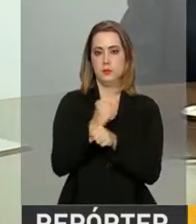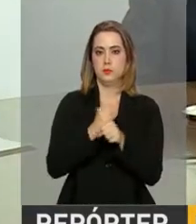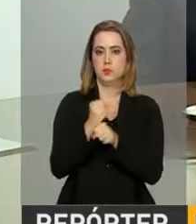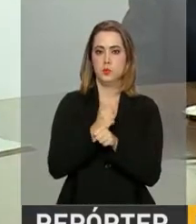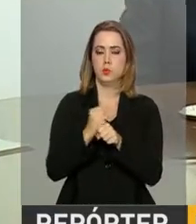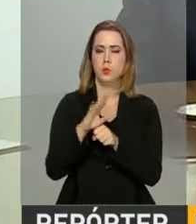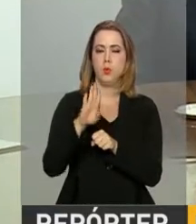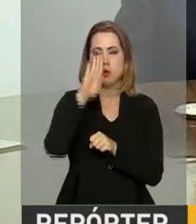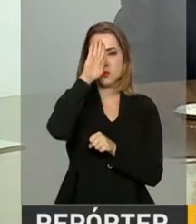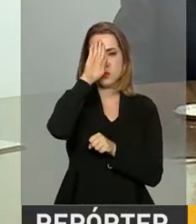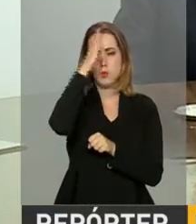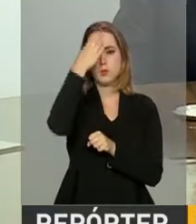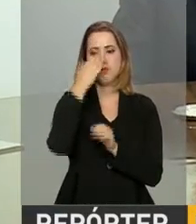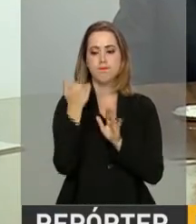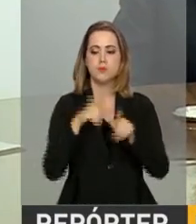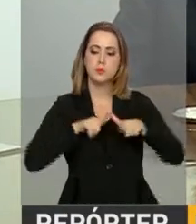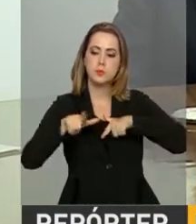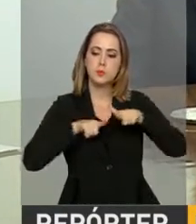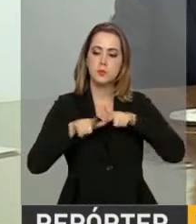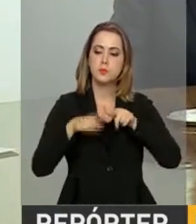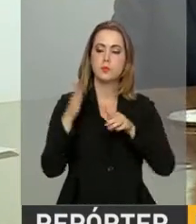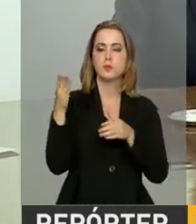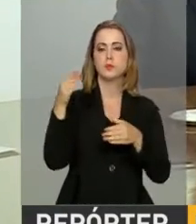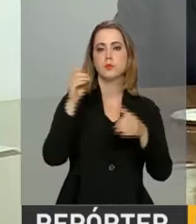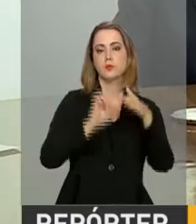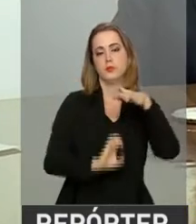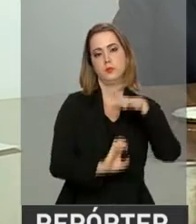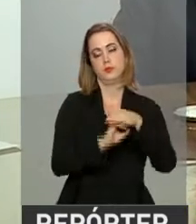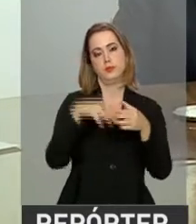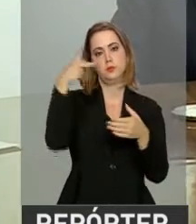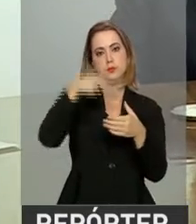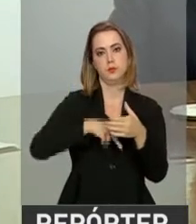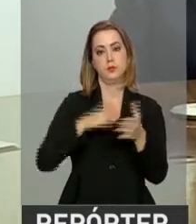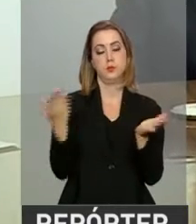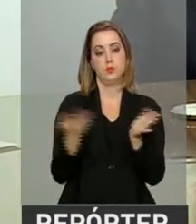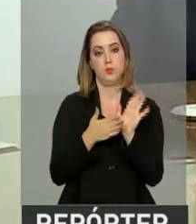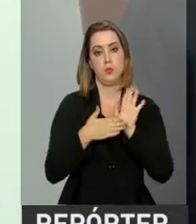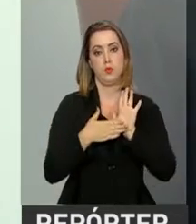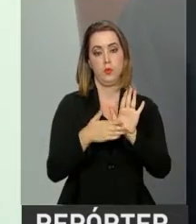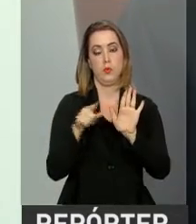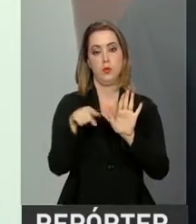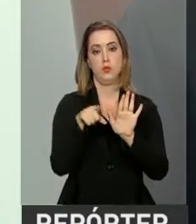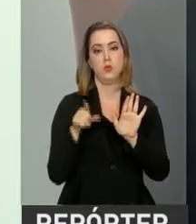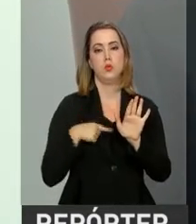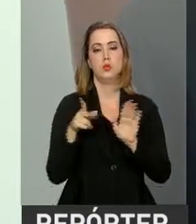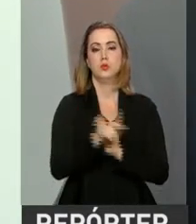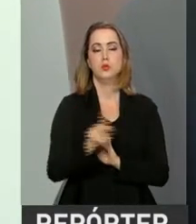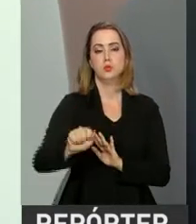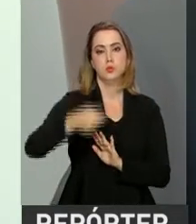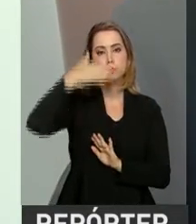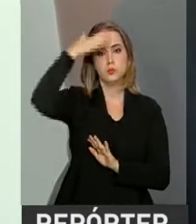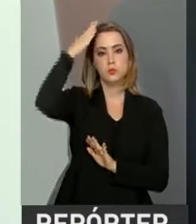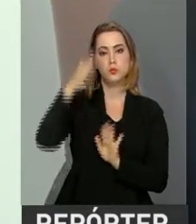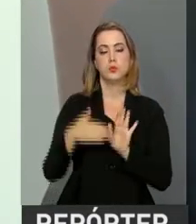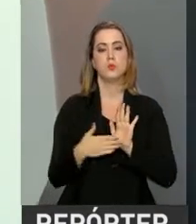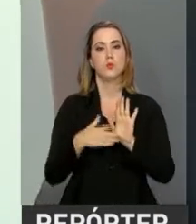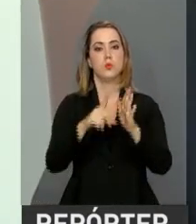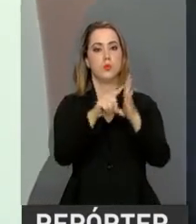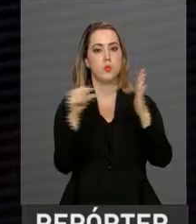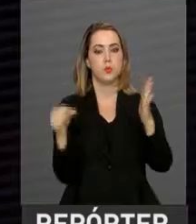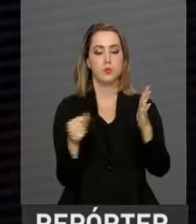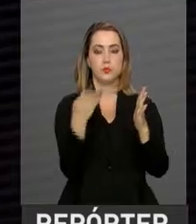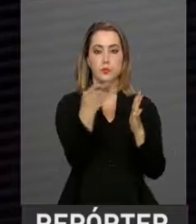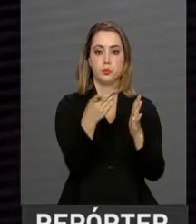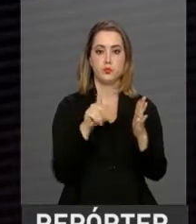Os detalhes foram apresentados nesta terça-feira pelo presidente da companhia, Pedro Parente, ao presidente Michel Temer no Palácio do